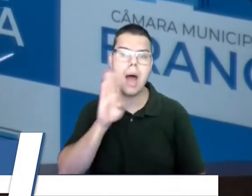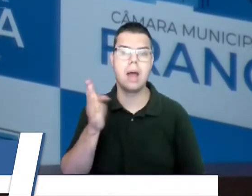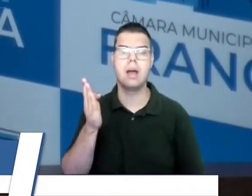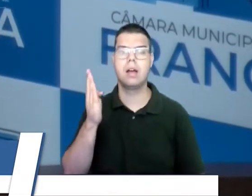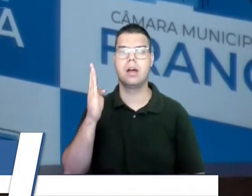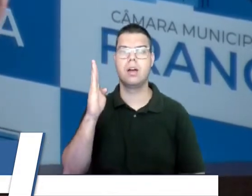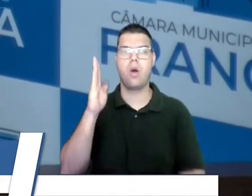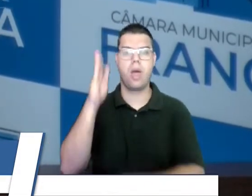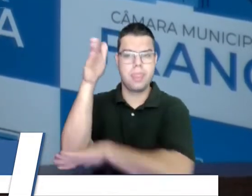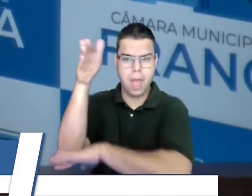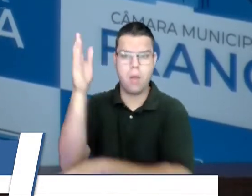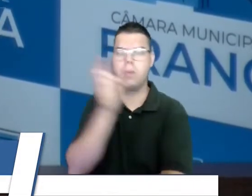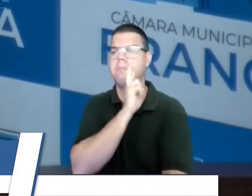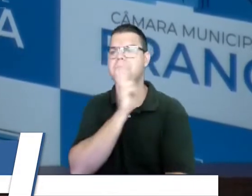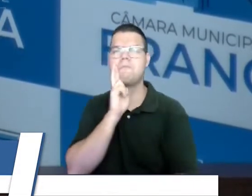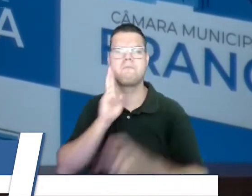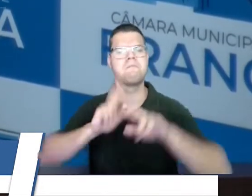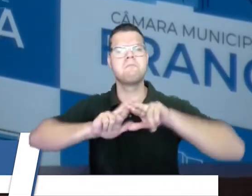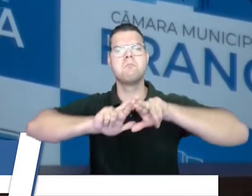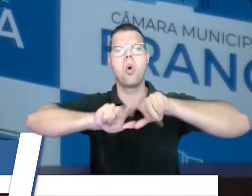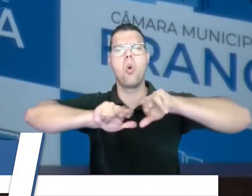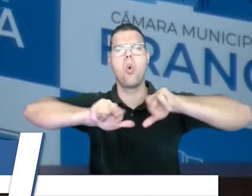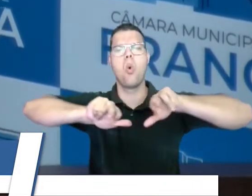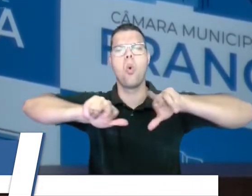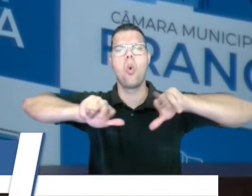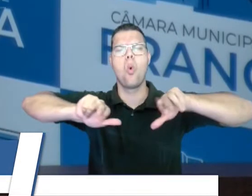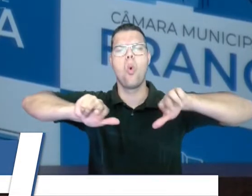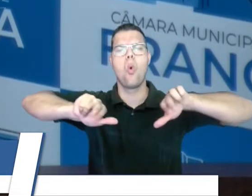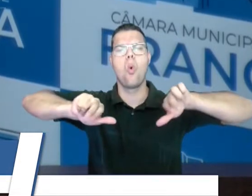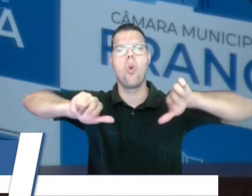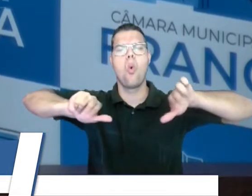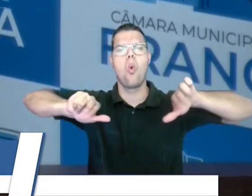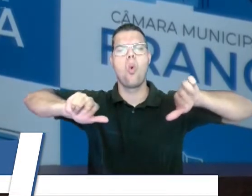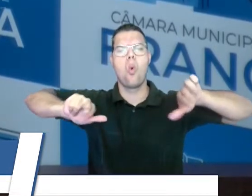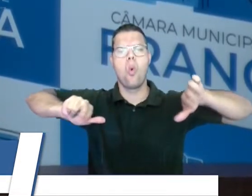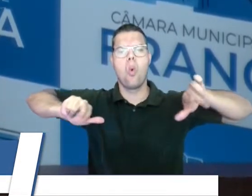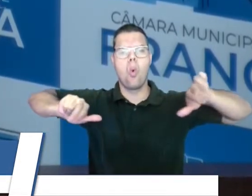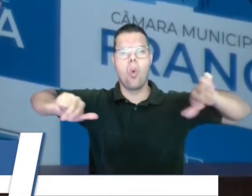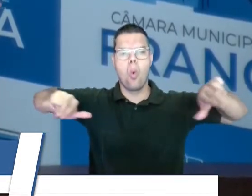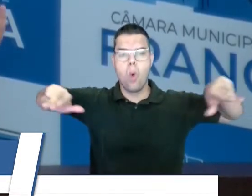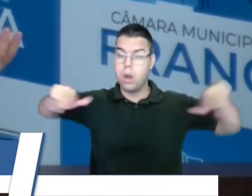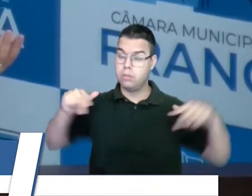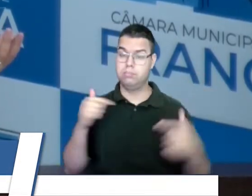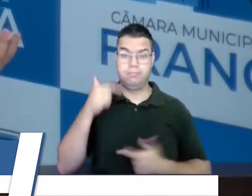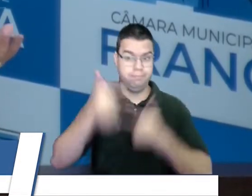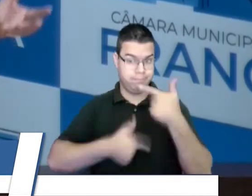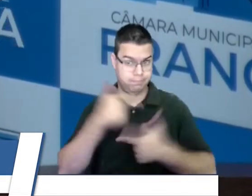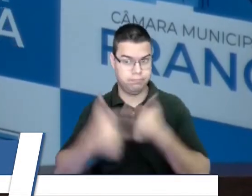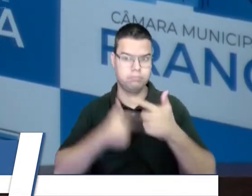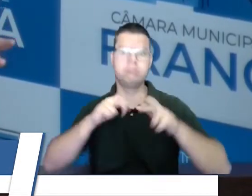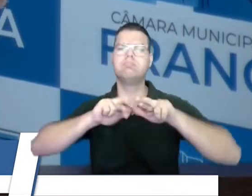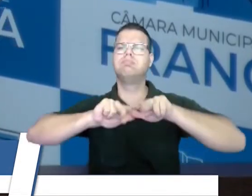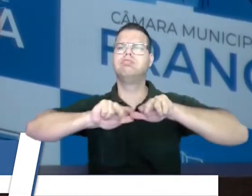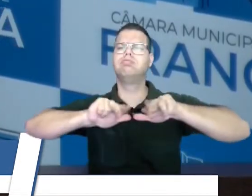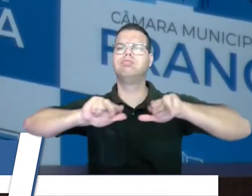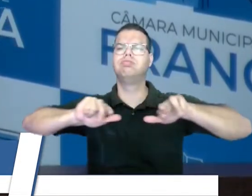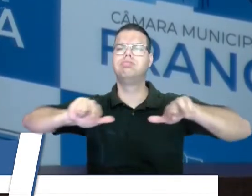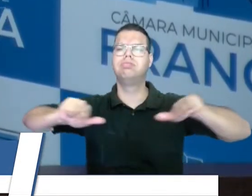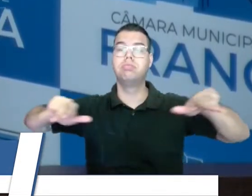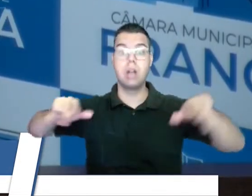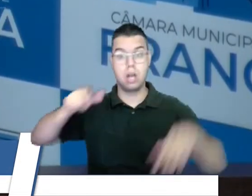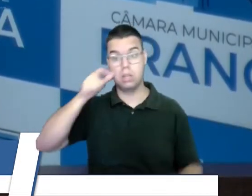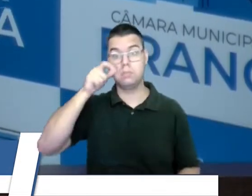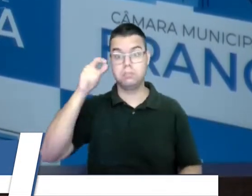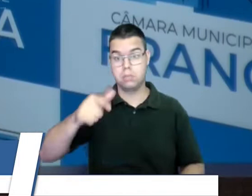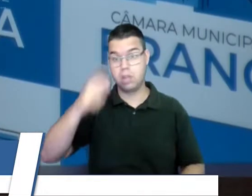enfim, uma série de serviços, uma rede de serviços que atrai para a cidade um